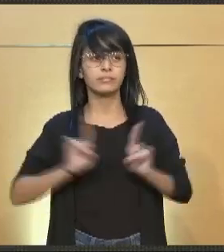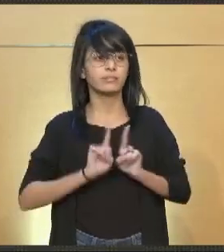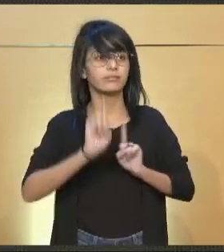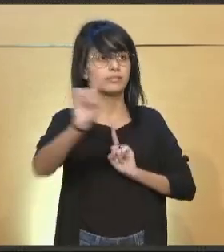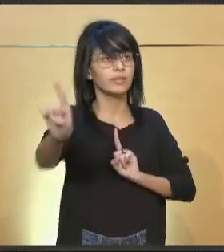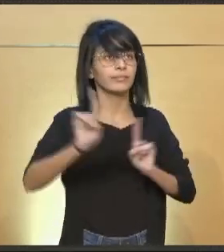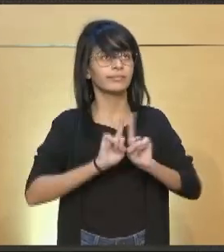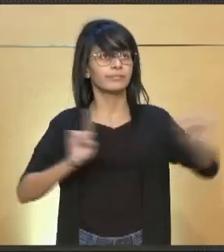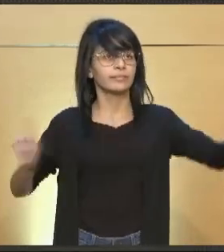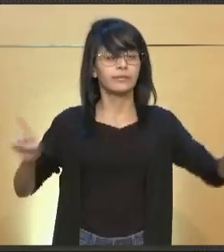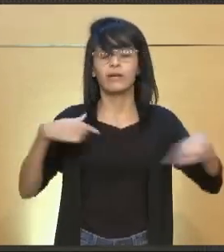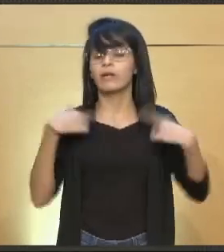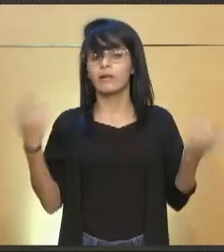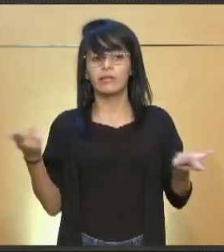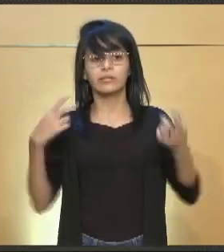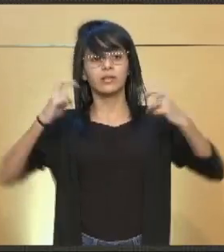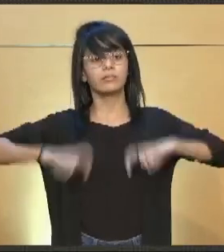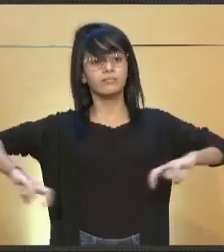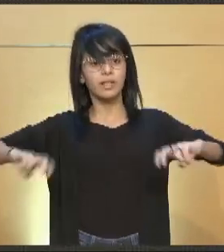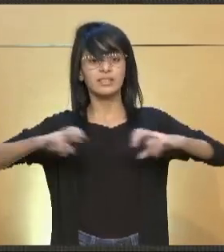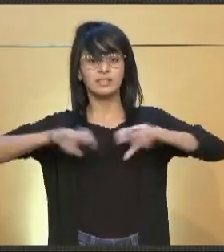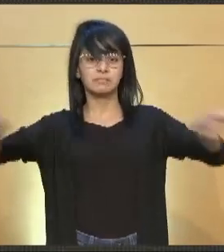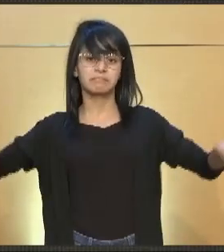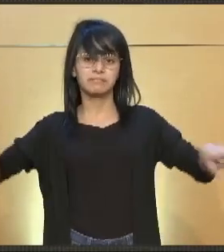separados, as pessoas observam isso.